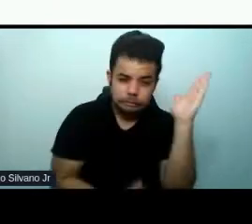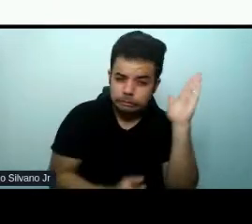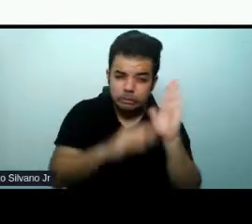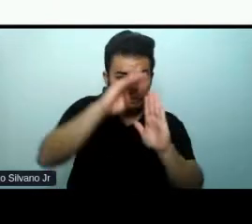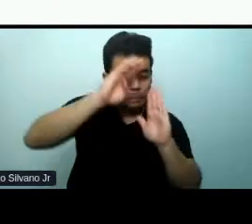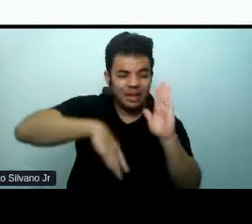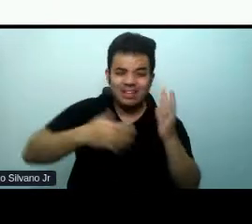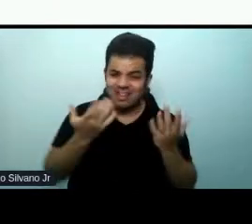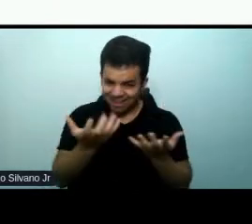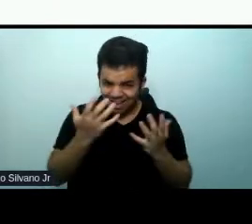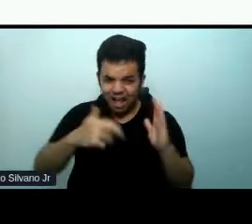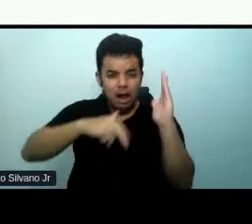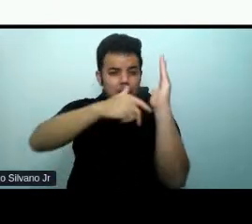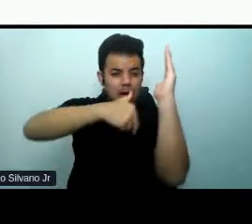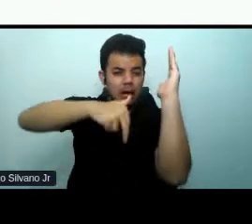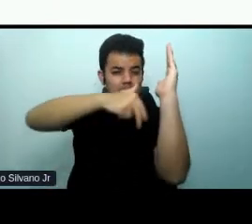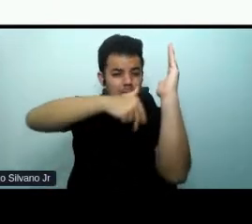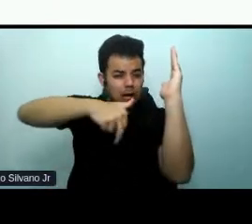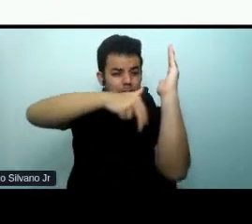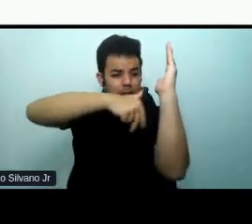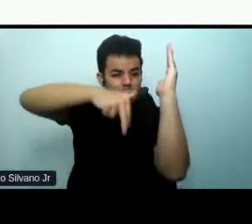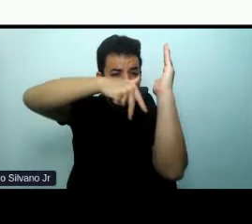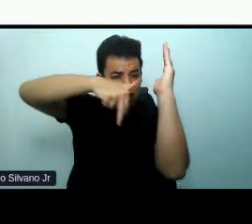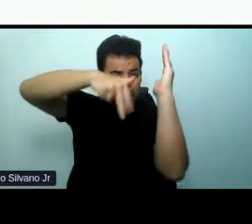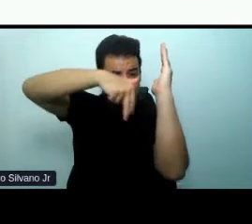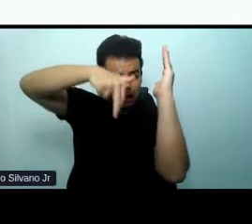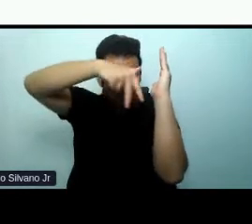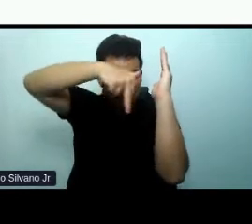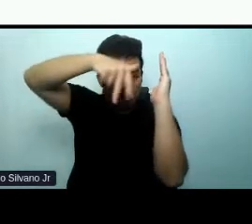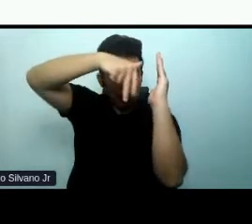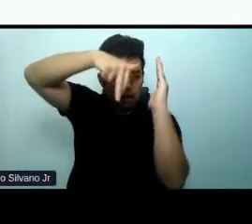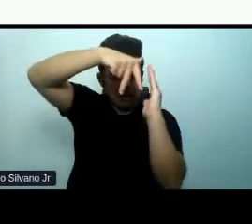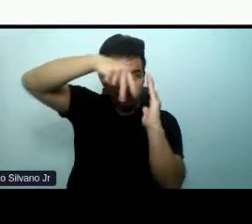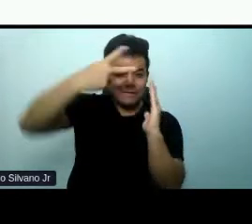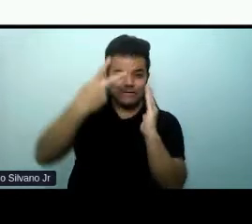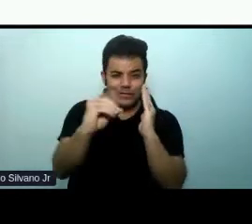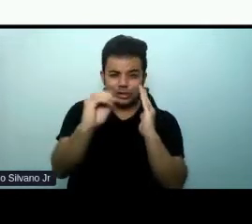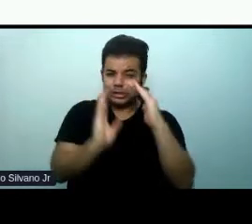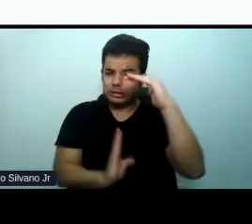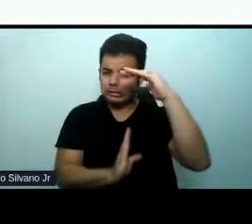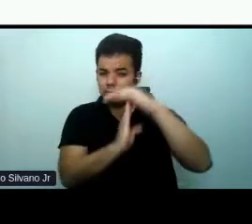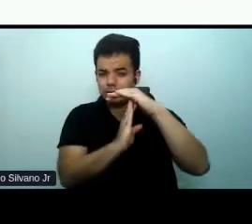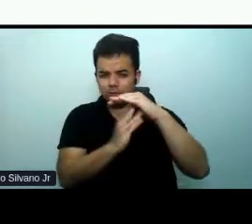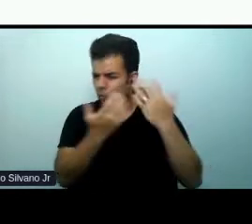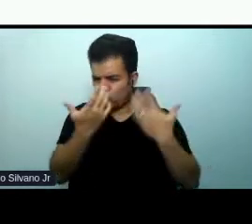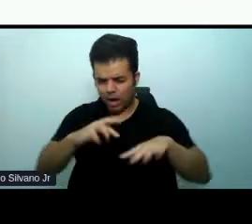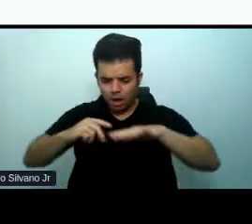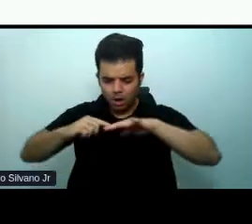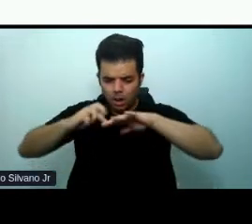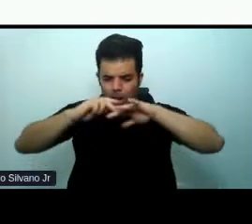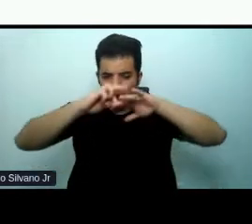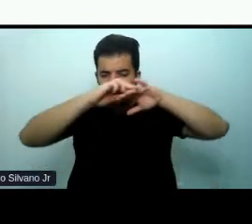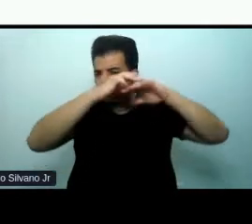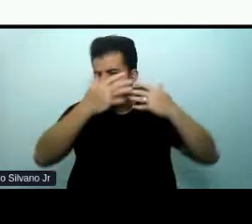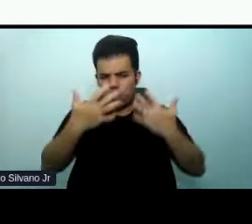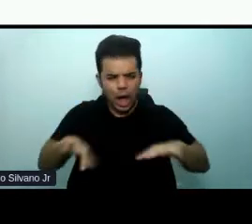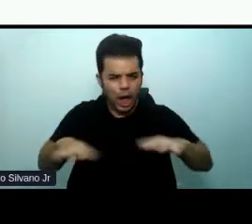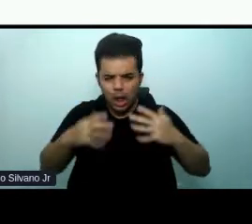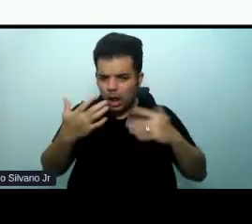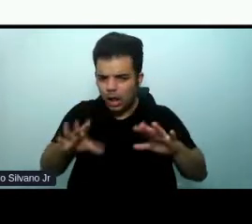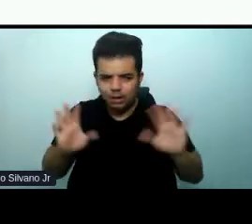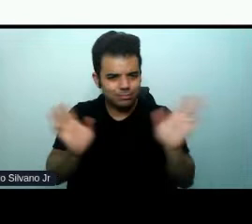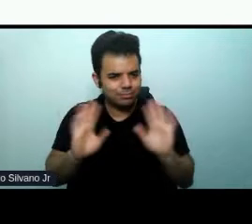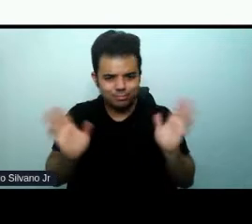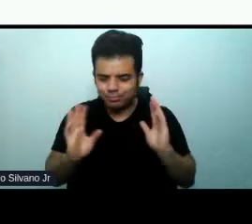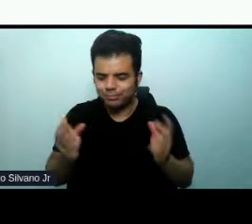subir 20 andares para chegar no seu apartamento? Então, hoje em dia é praticamente